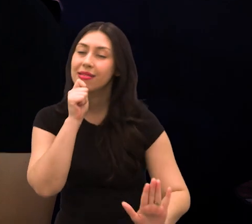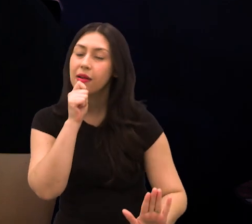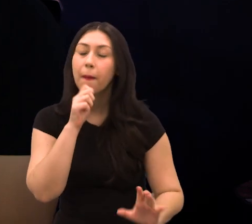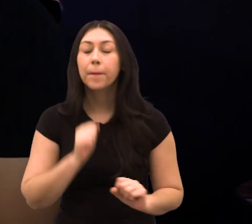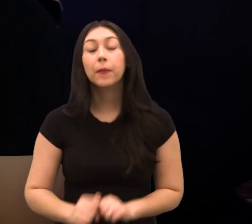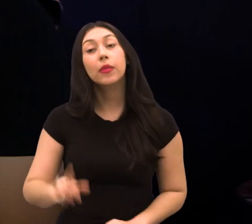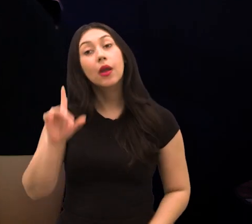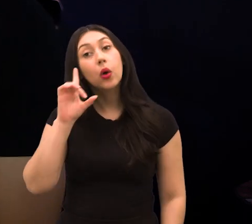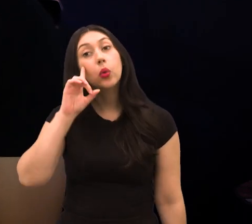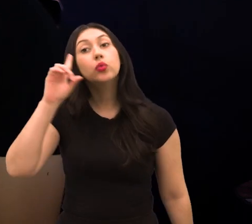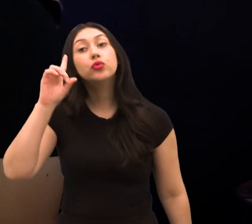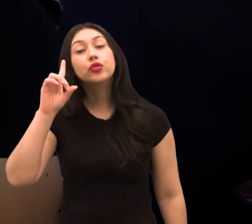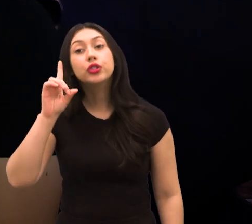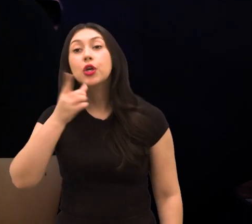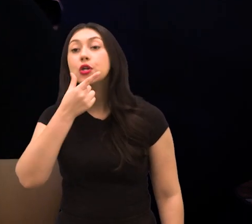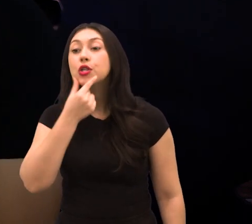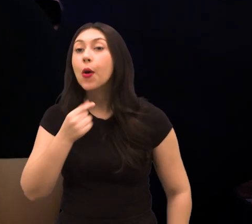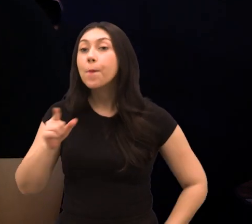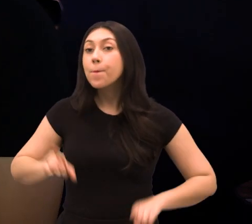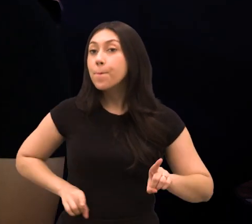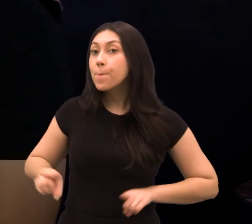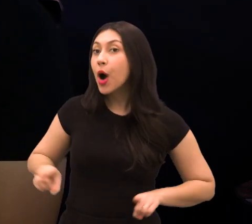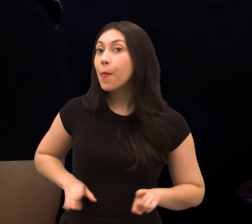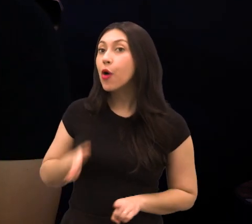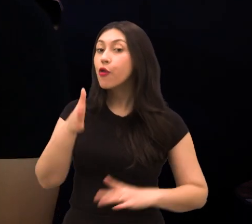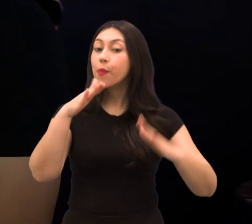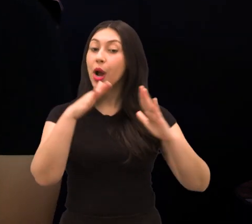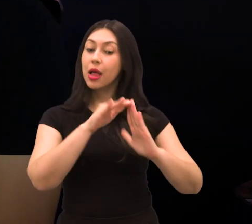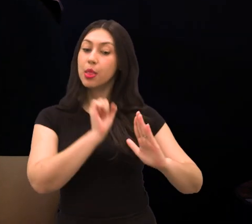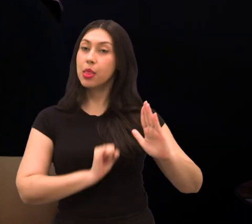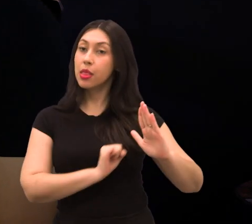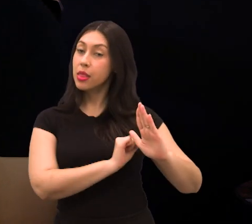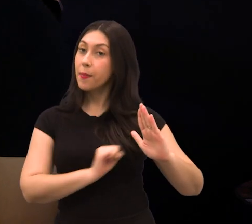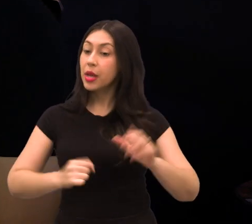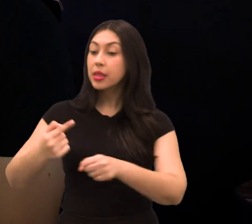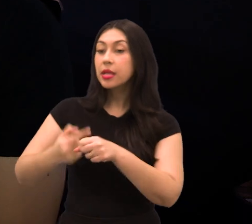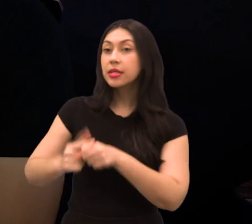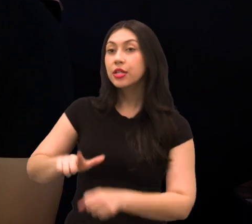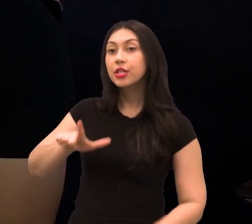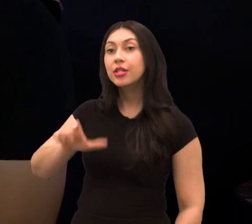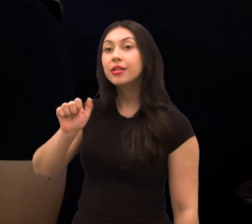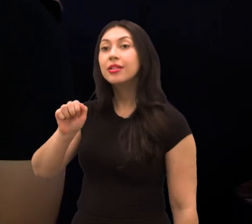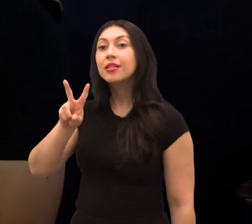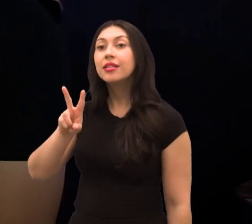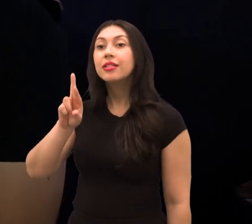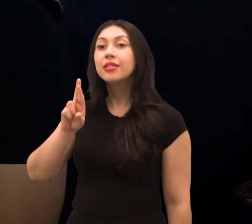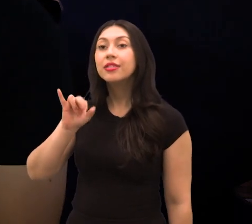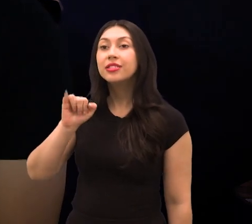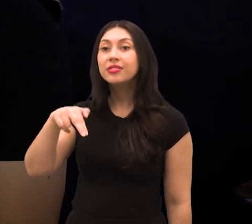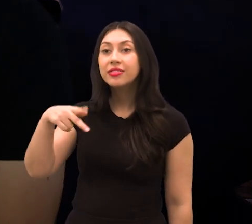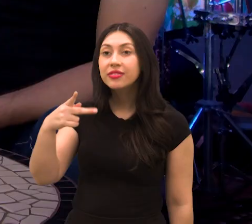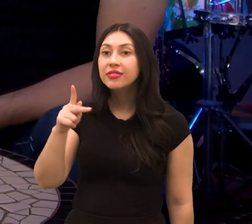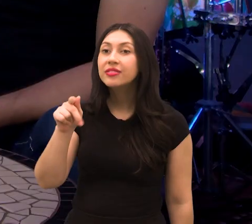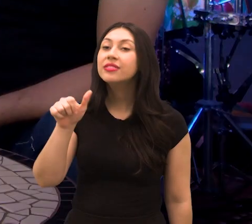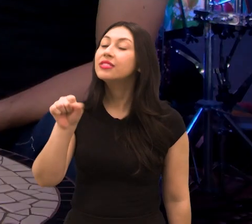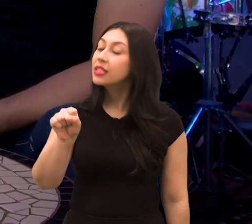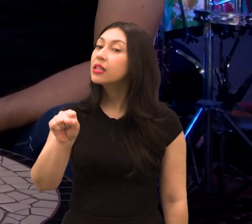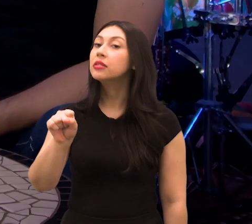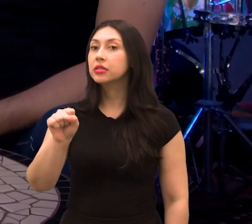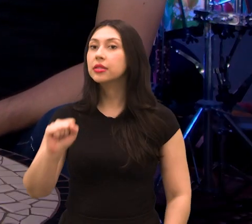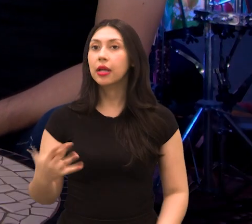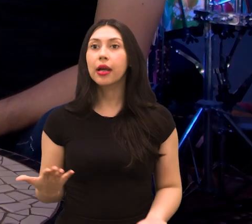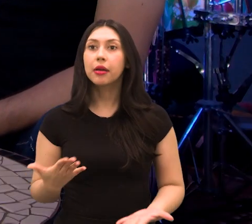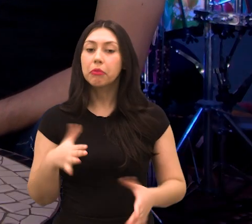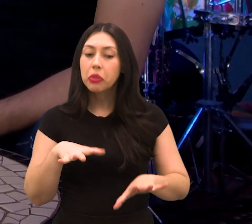dia um primo meu foi para o seminário em Lavrinhas, foi estudar em Lavrinhas, para seguir, né, o caminho de